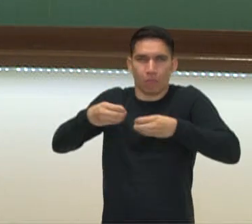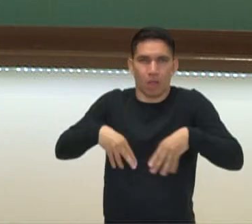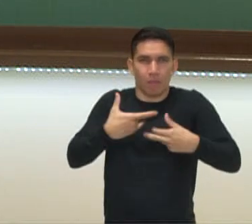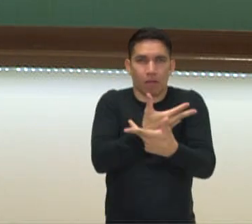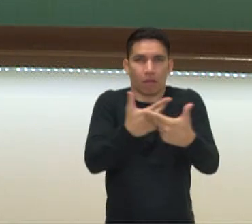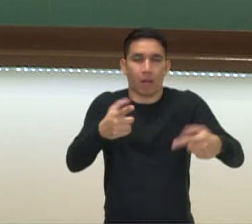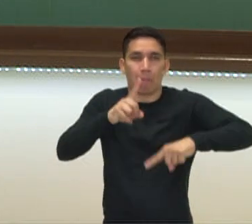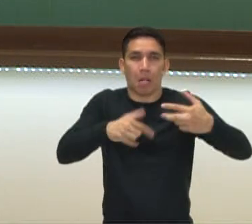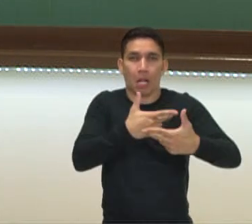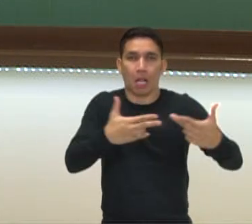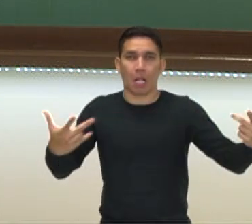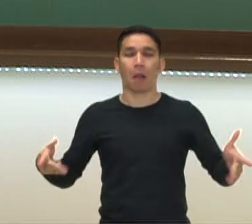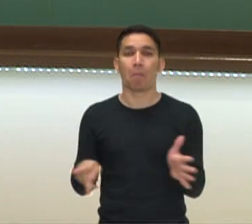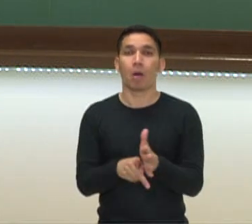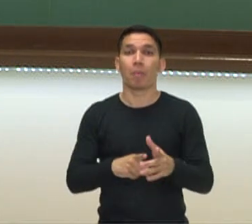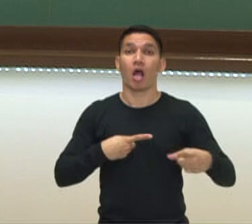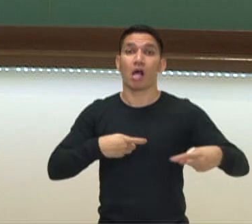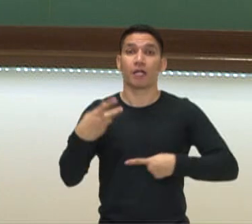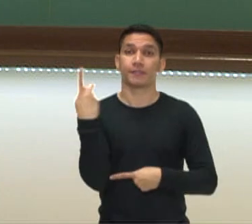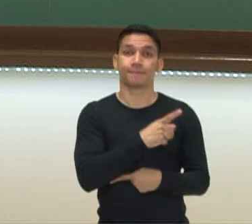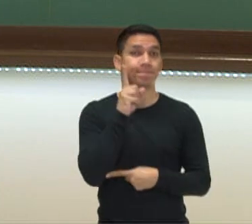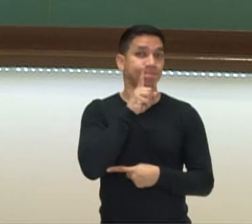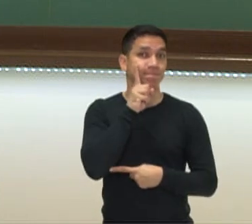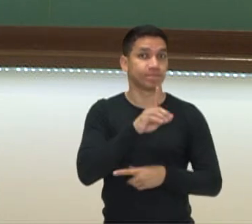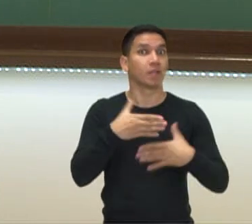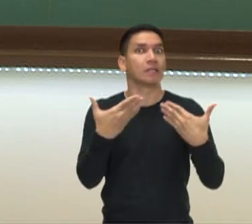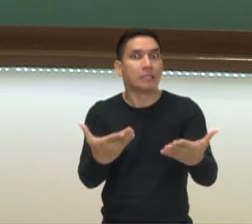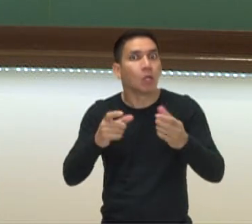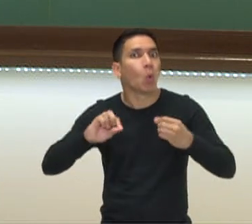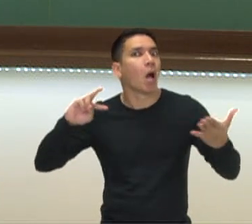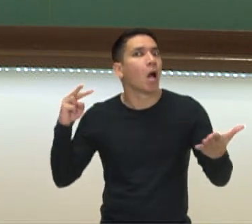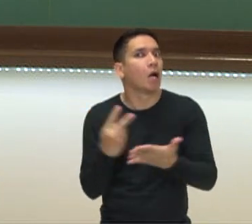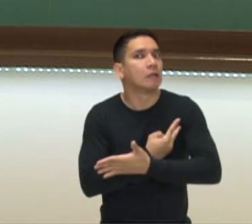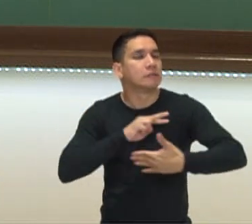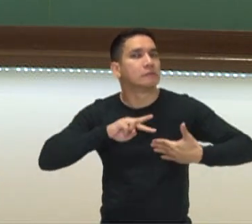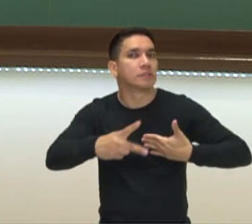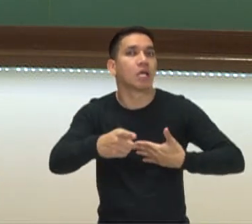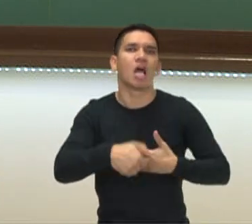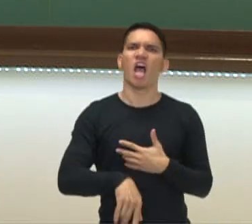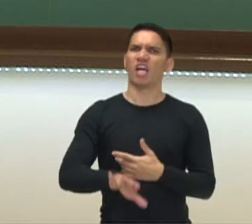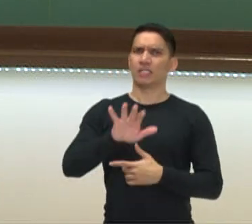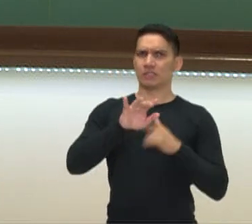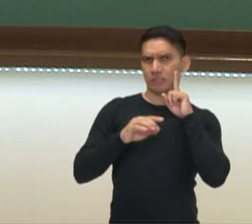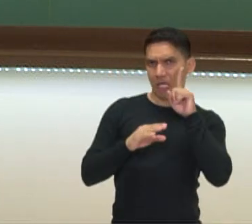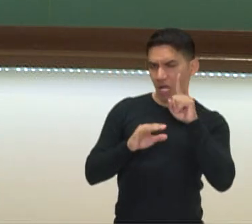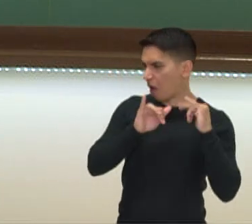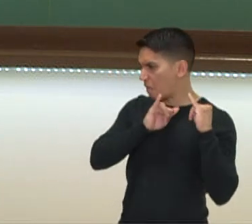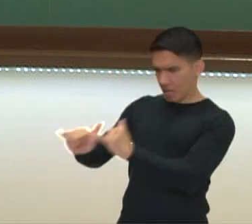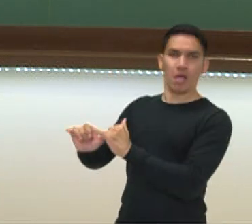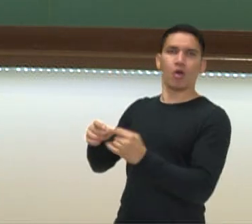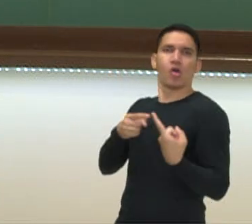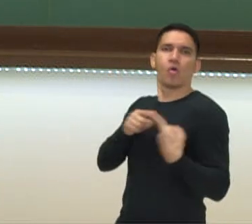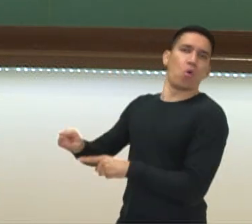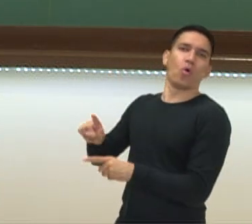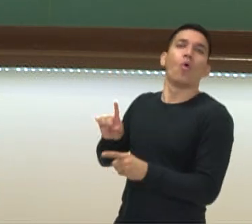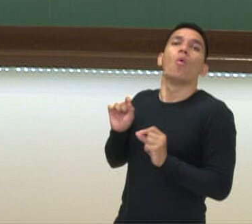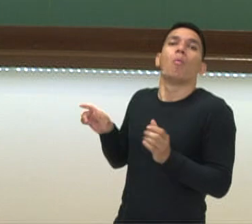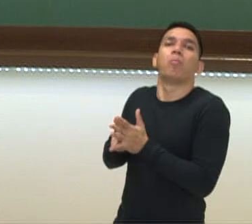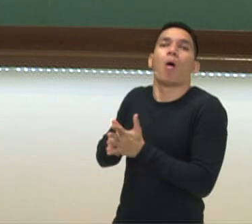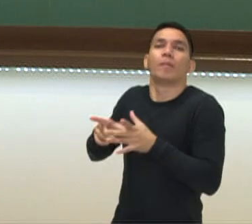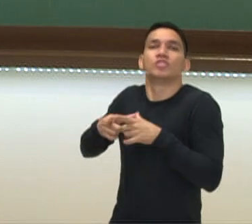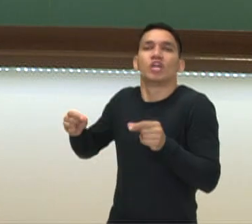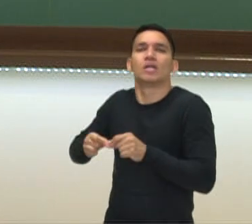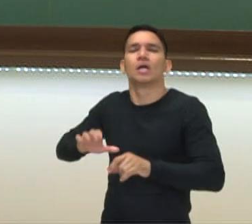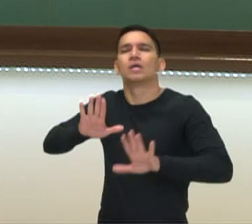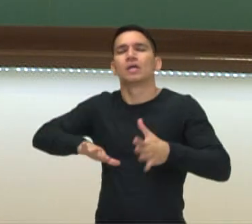da frota de guerra dos Estados Unidos. Com isso, os Estados Unidos declararam guerra ao Japão, ao eixo, em